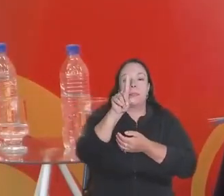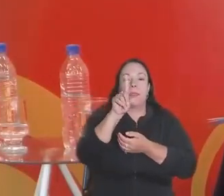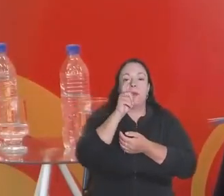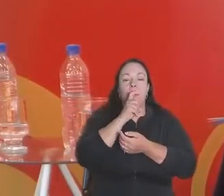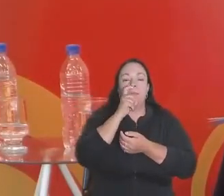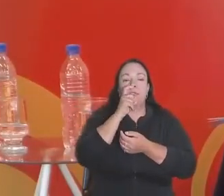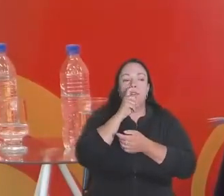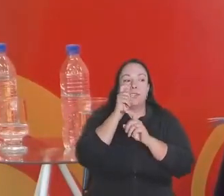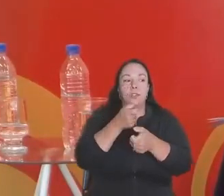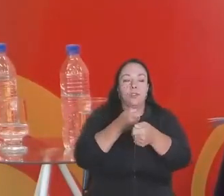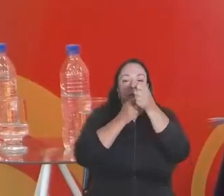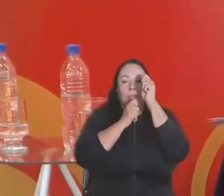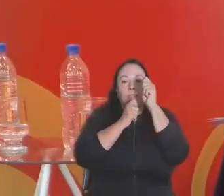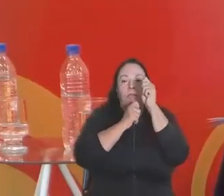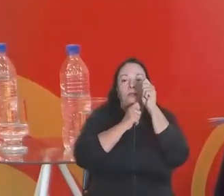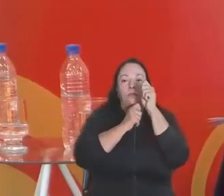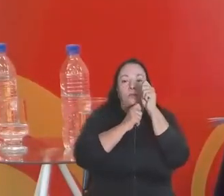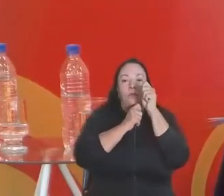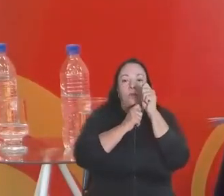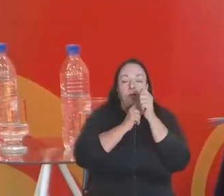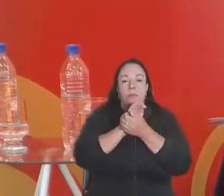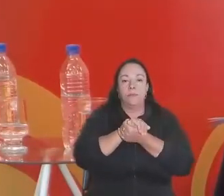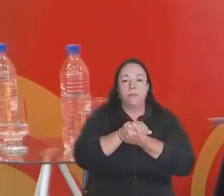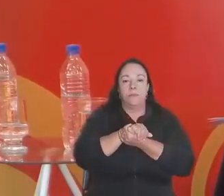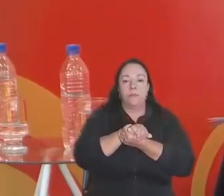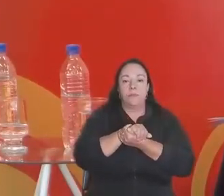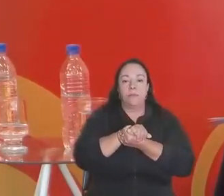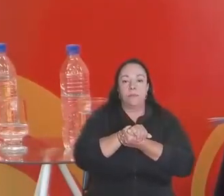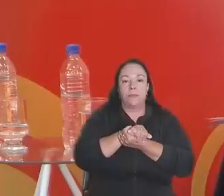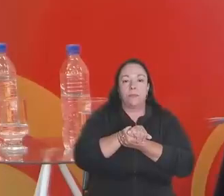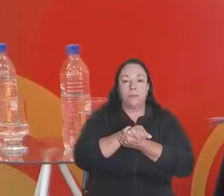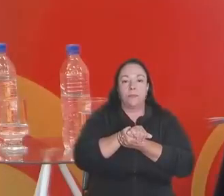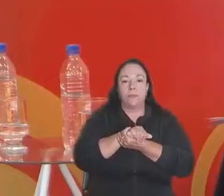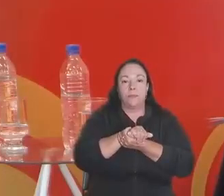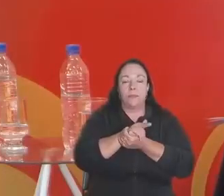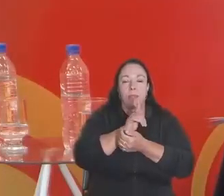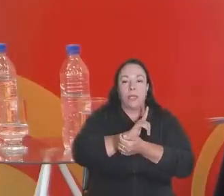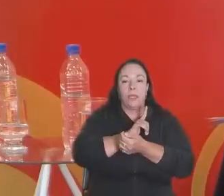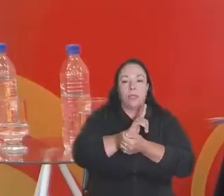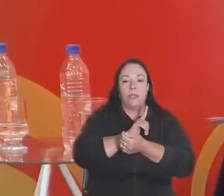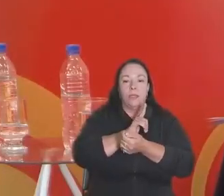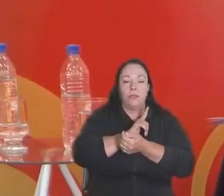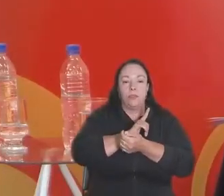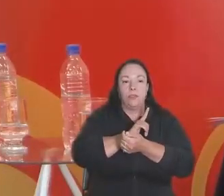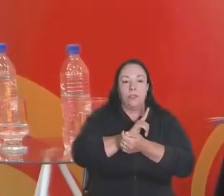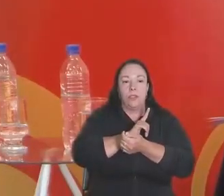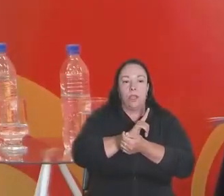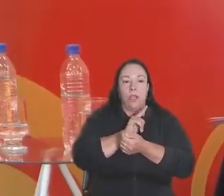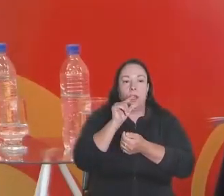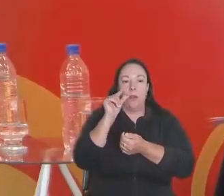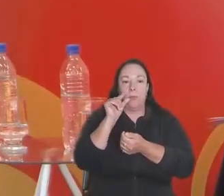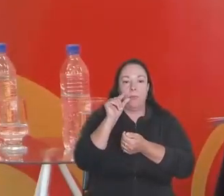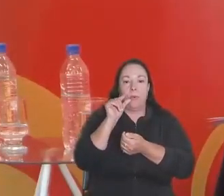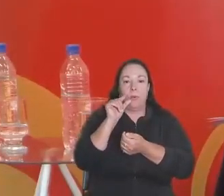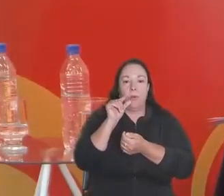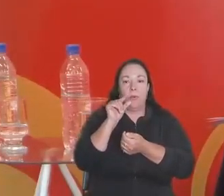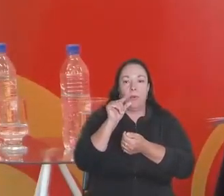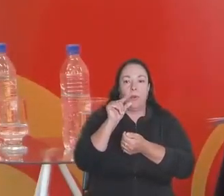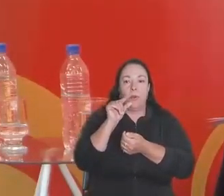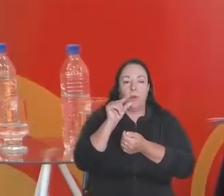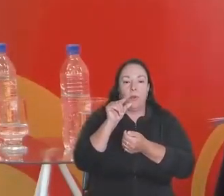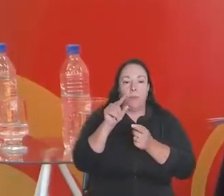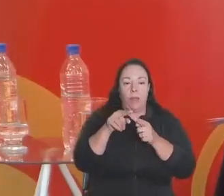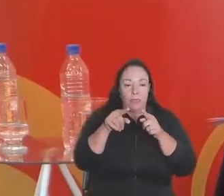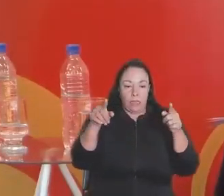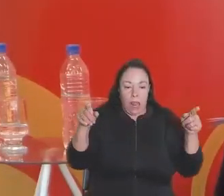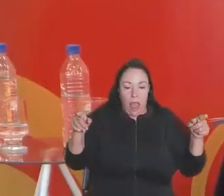Nos deparamos, mais ou menos, tinha uns... o riacho era pouco mais largo do que essa sala aqui.